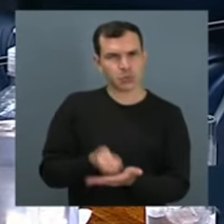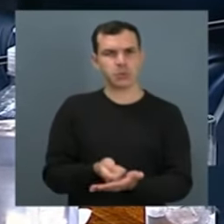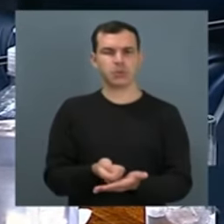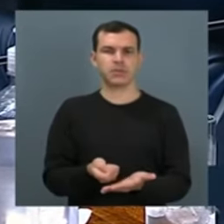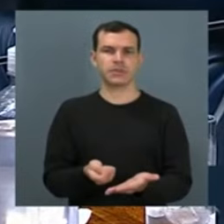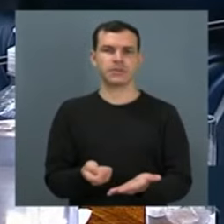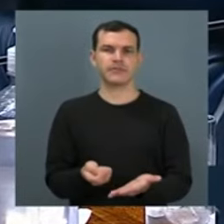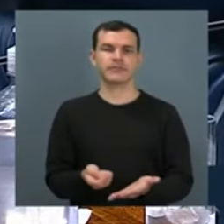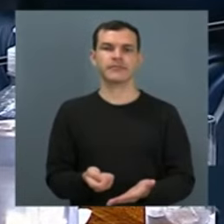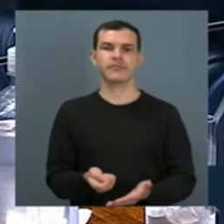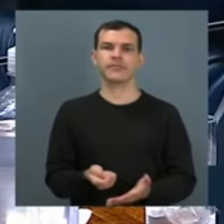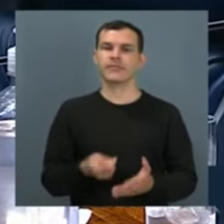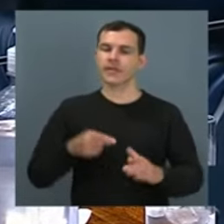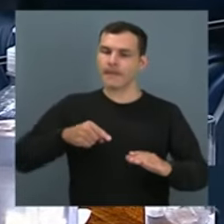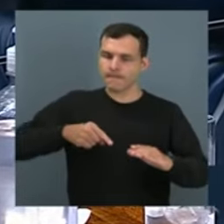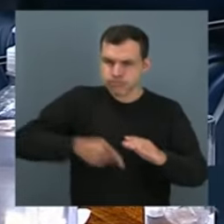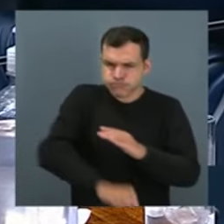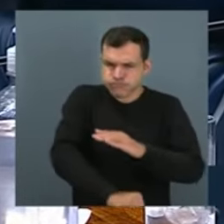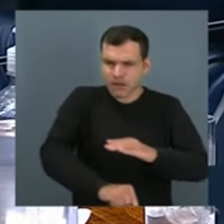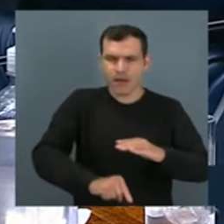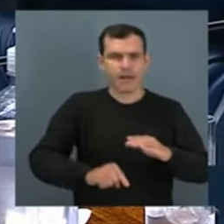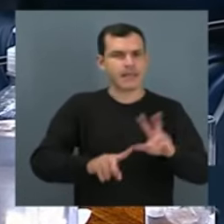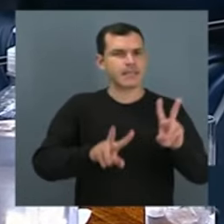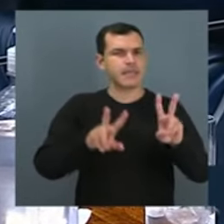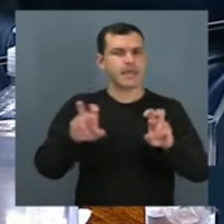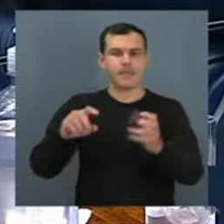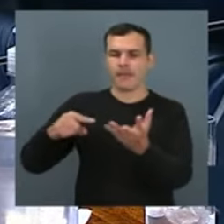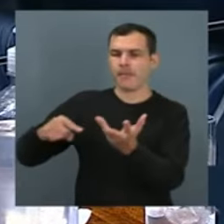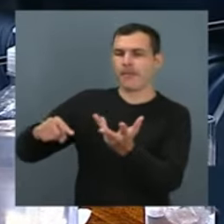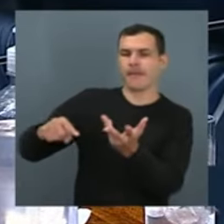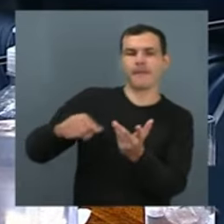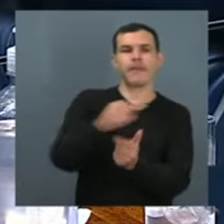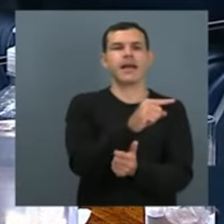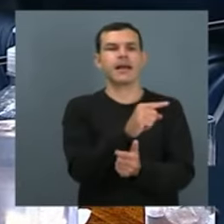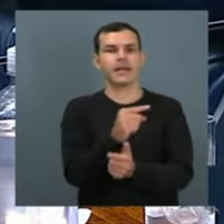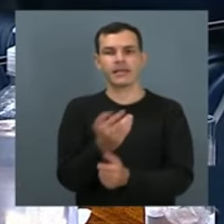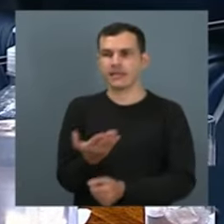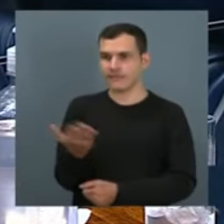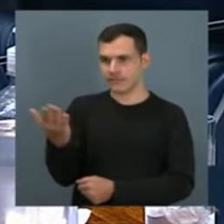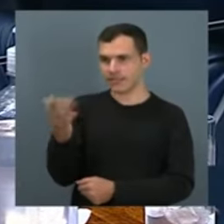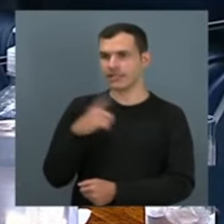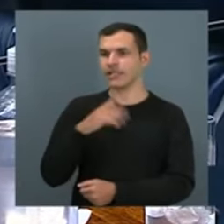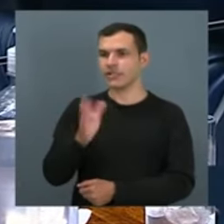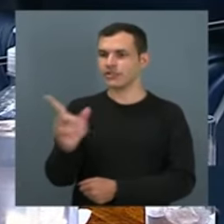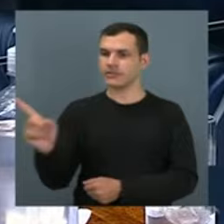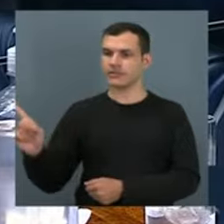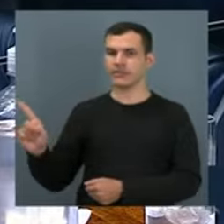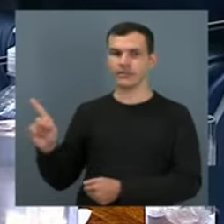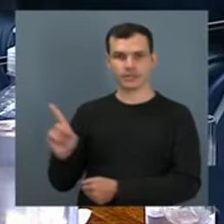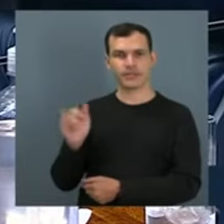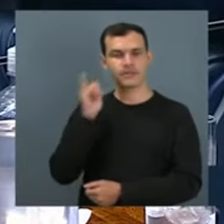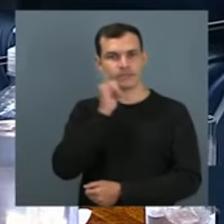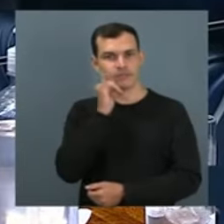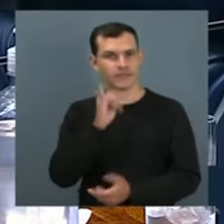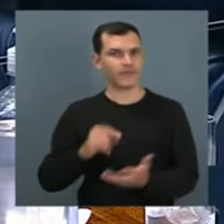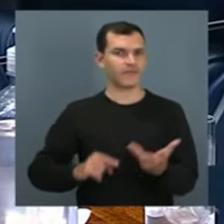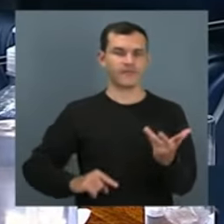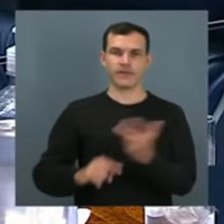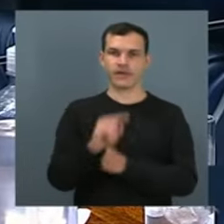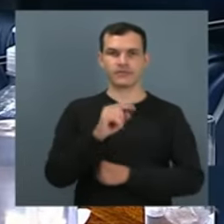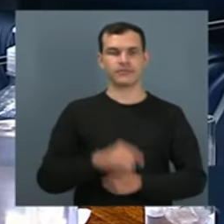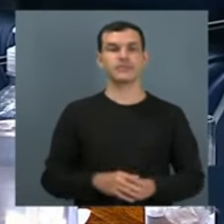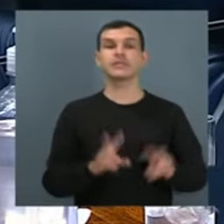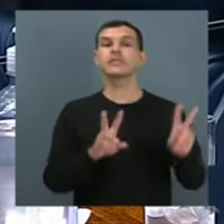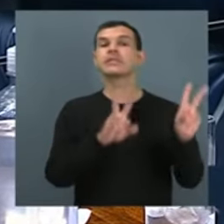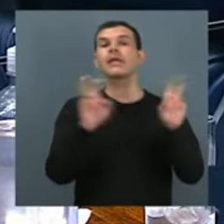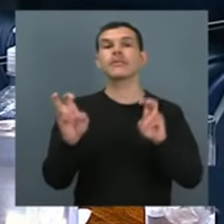em quaisquer assuntos, em todos os que você tocou na tribuna, em outros tantos, a questão do judiciário,